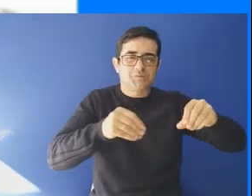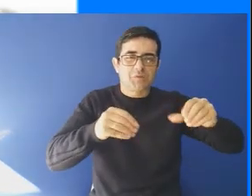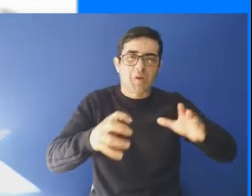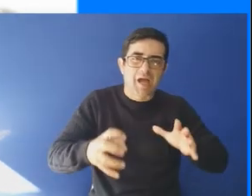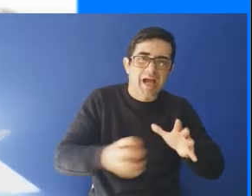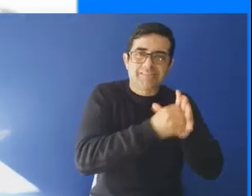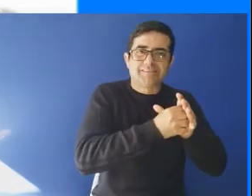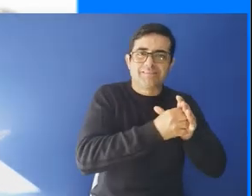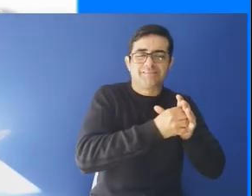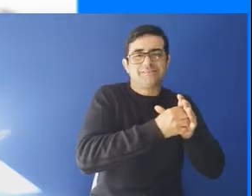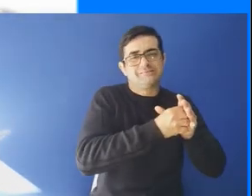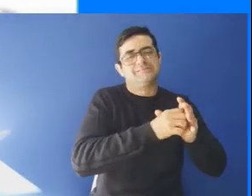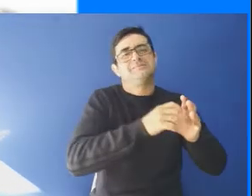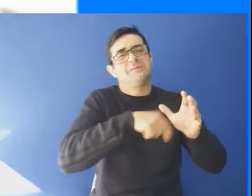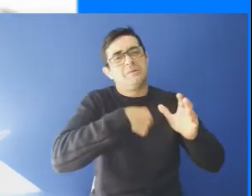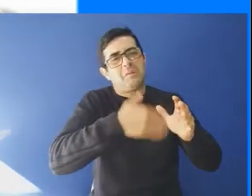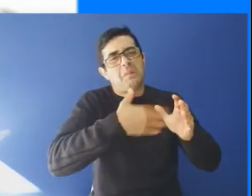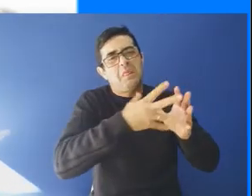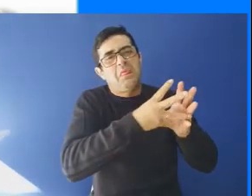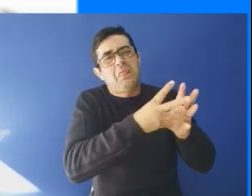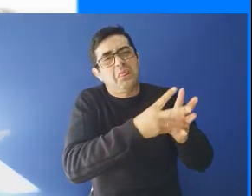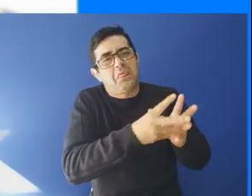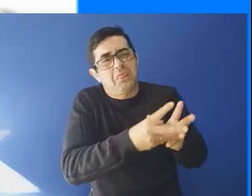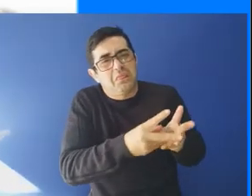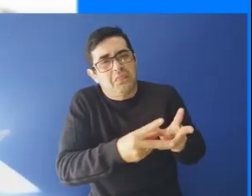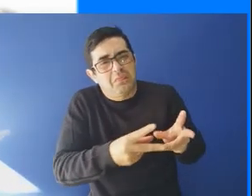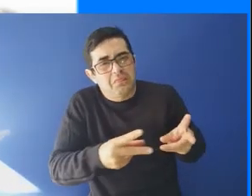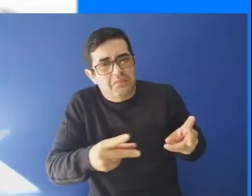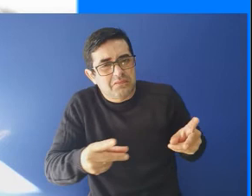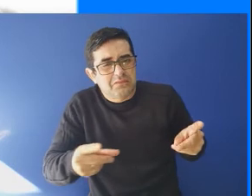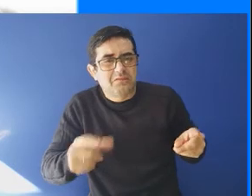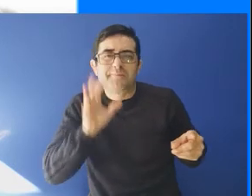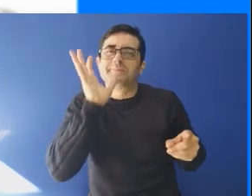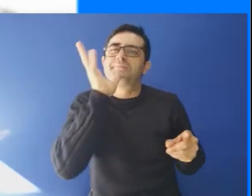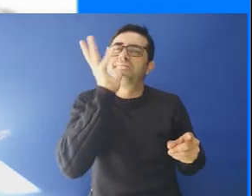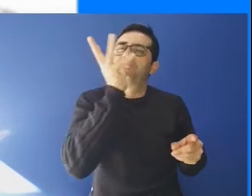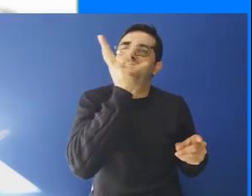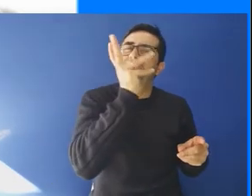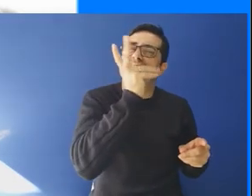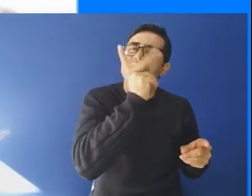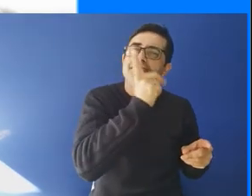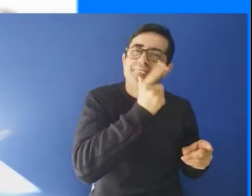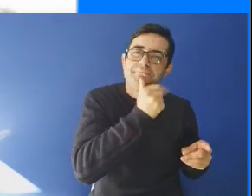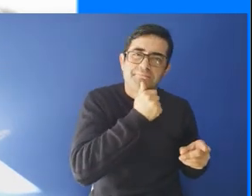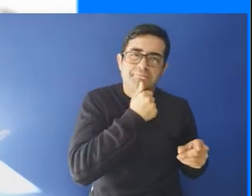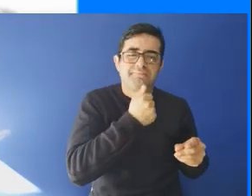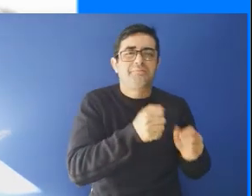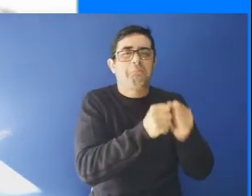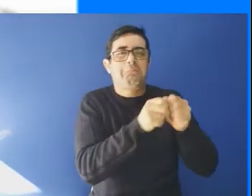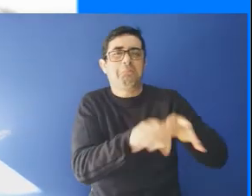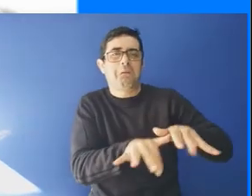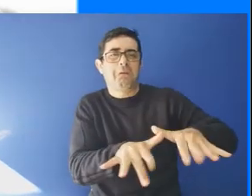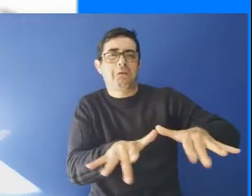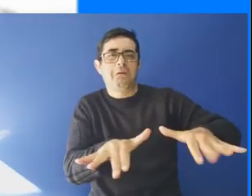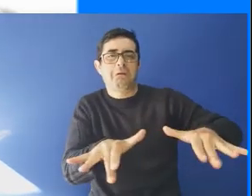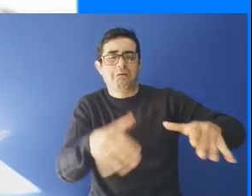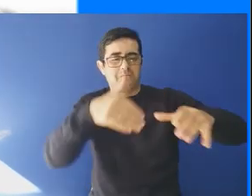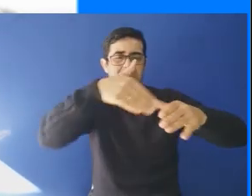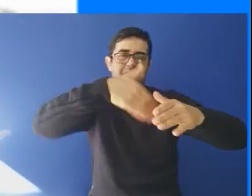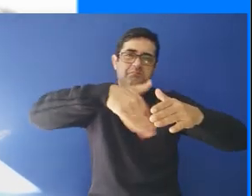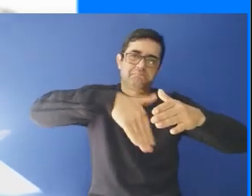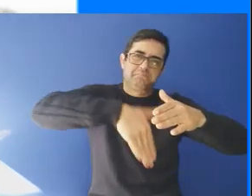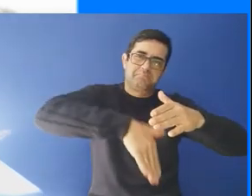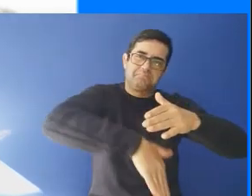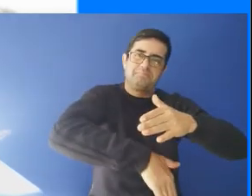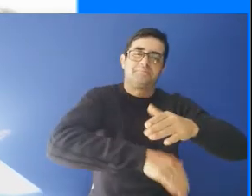como armazenamento dessa substância e pode levar muito tempo para que ela vá gradualmente sendo transferida até